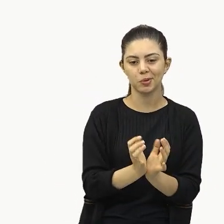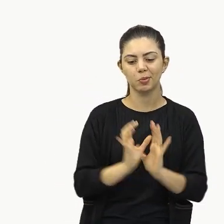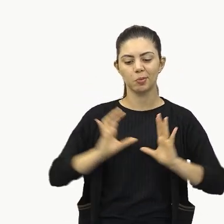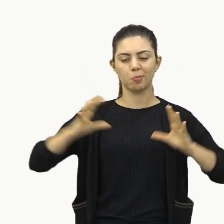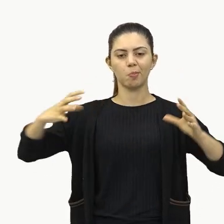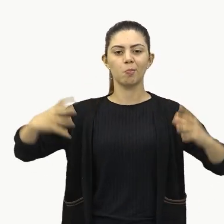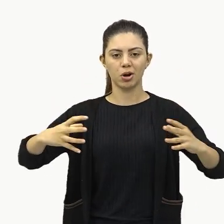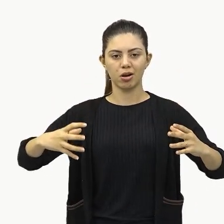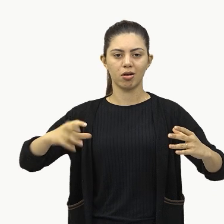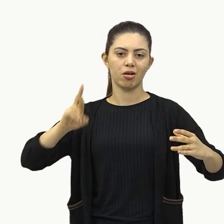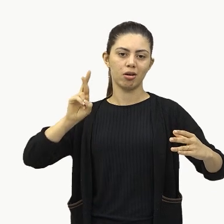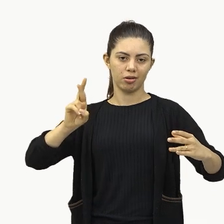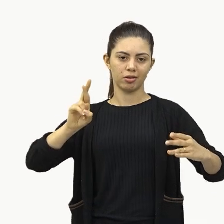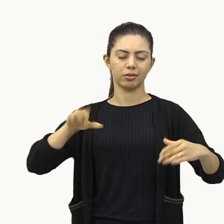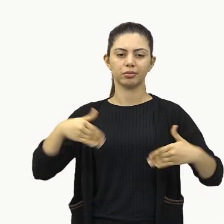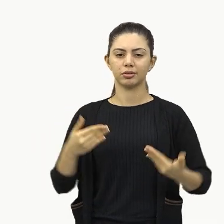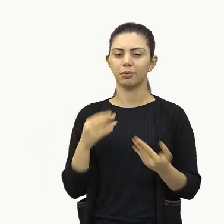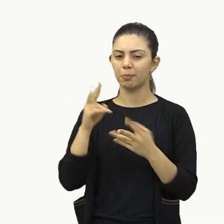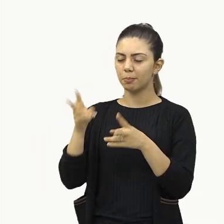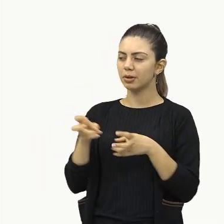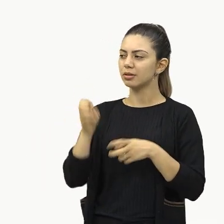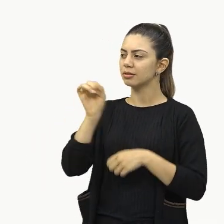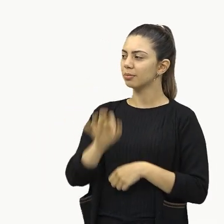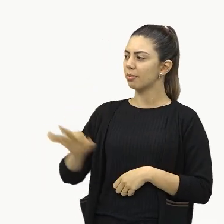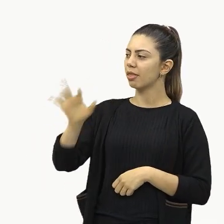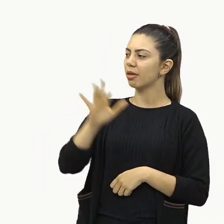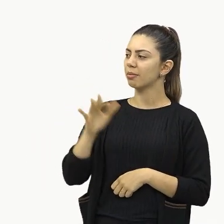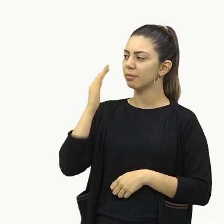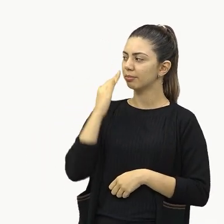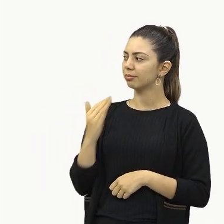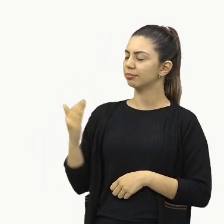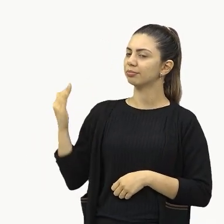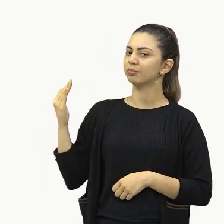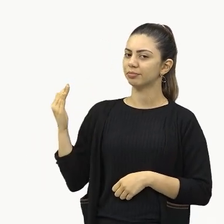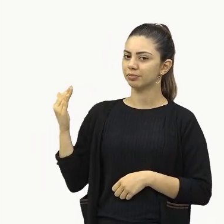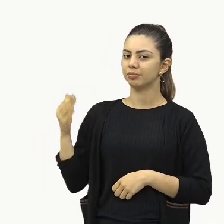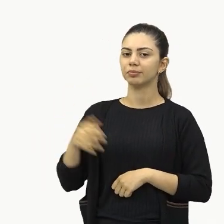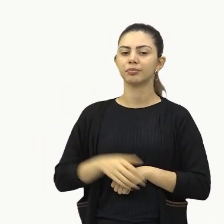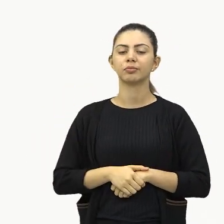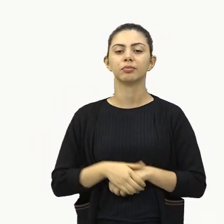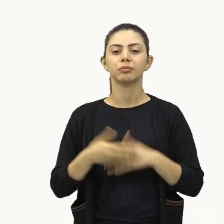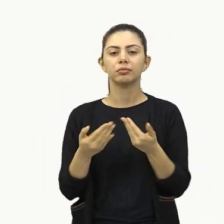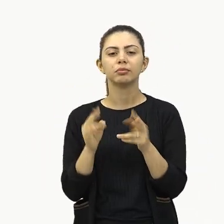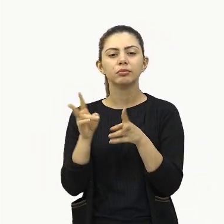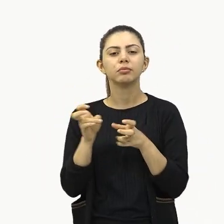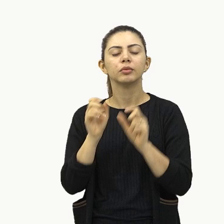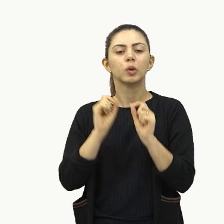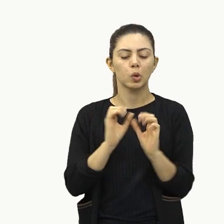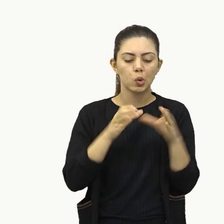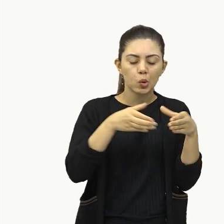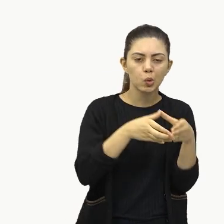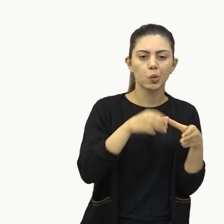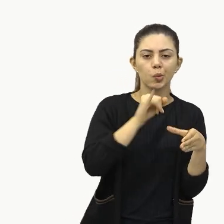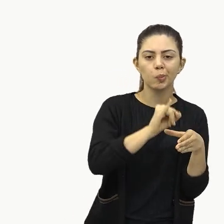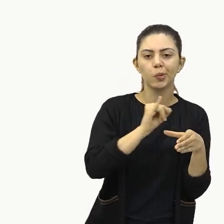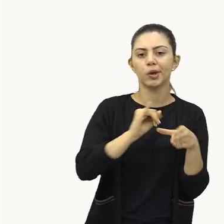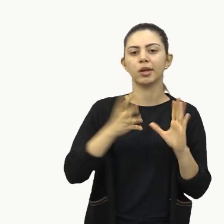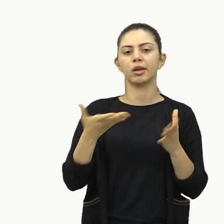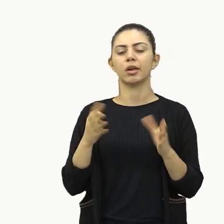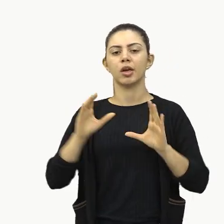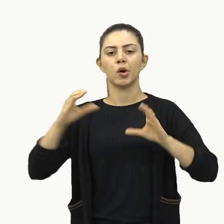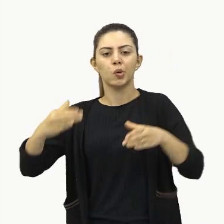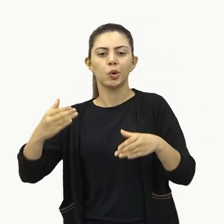conjuntos numéricos. Perceba novamente agora que tanto os números irracionais quanto os